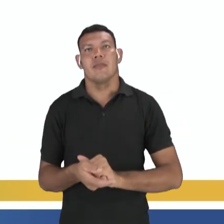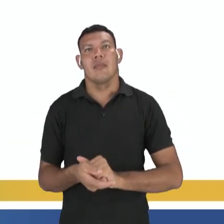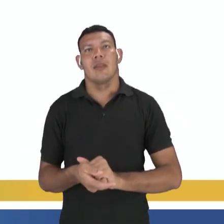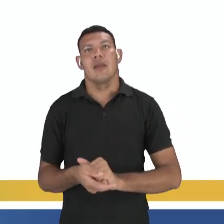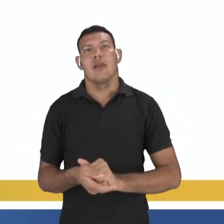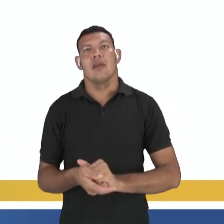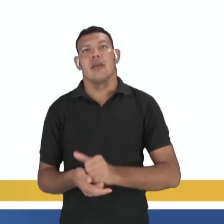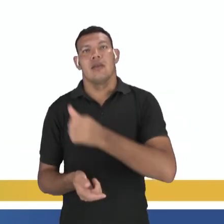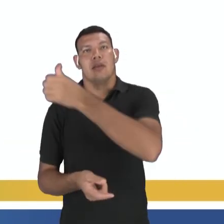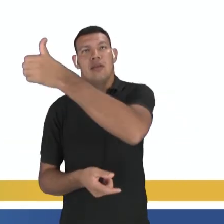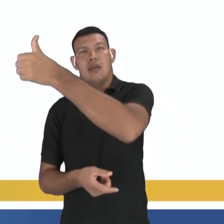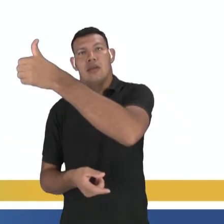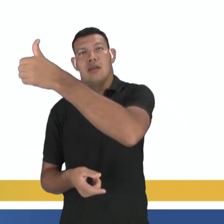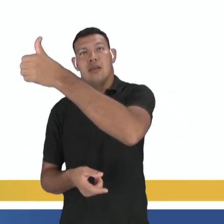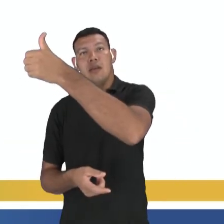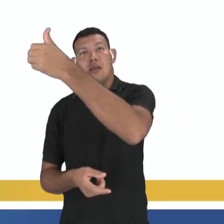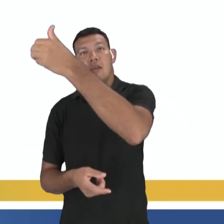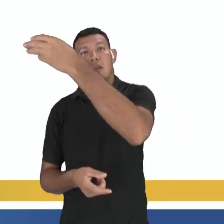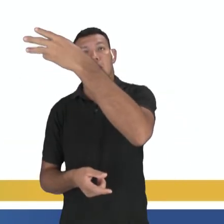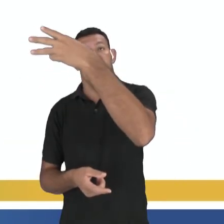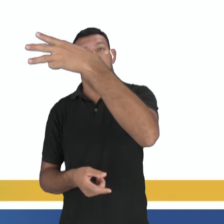das notas dá